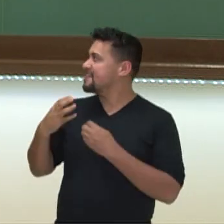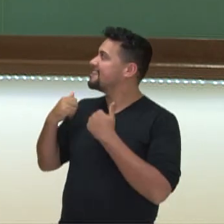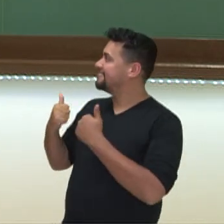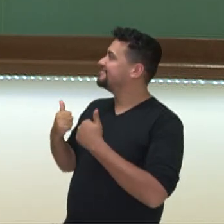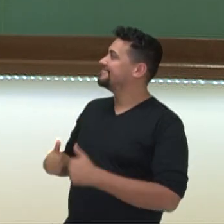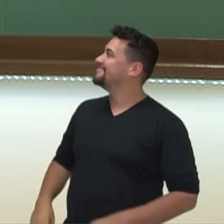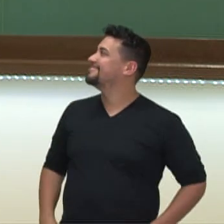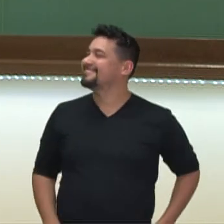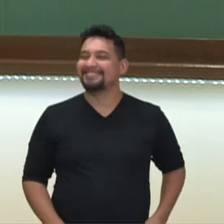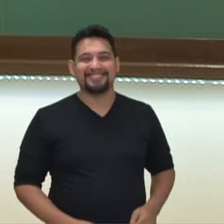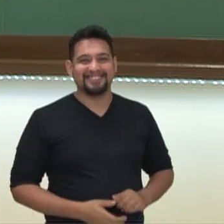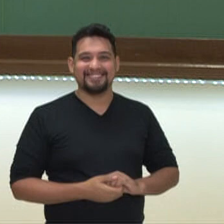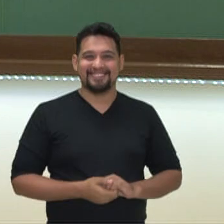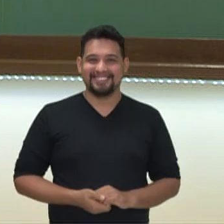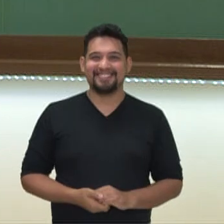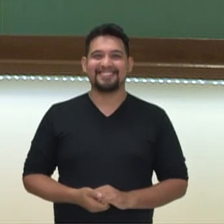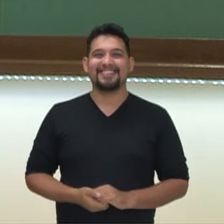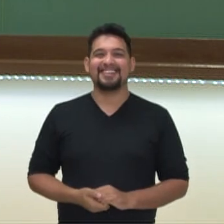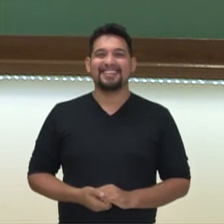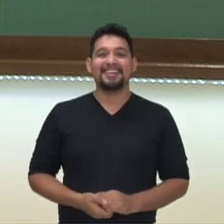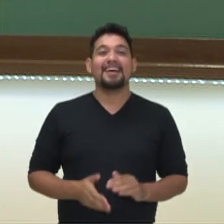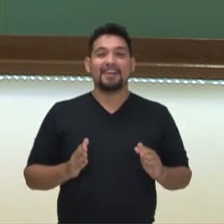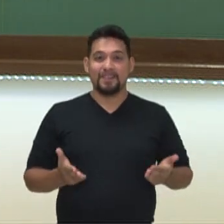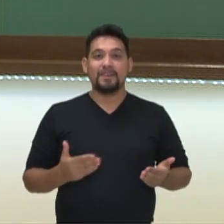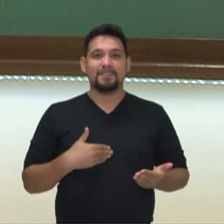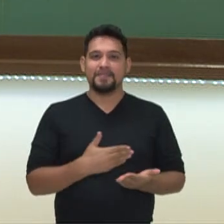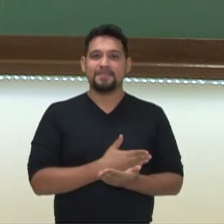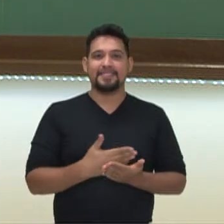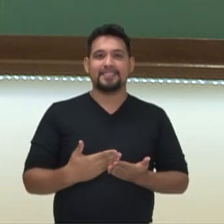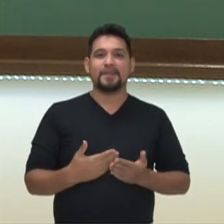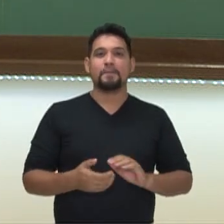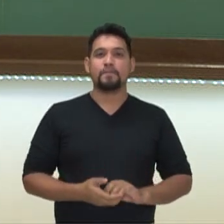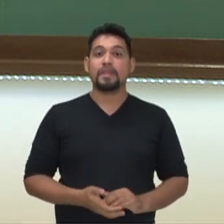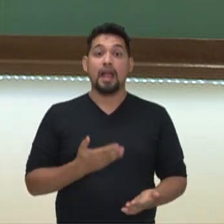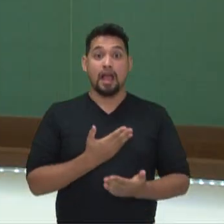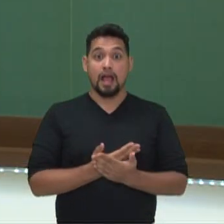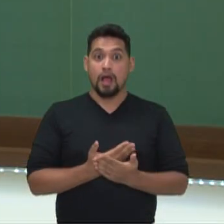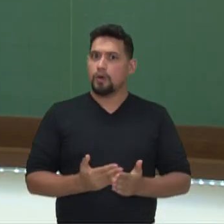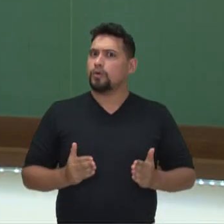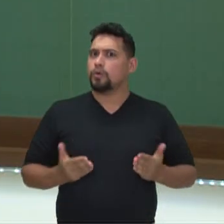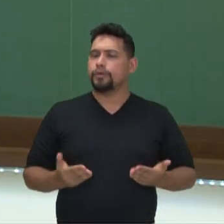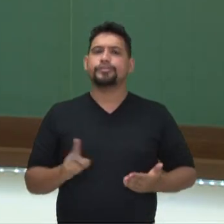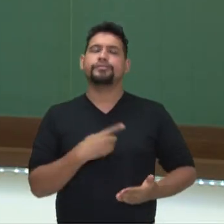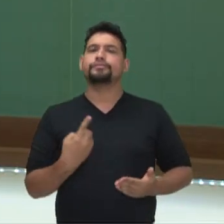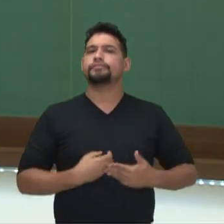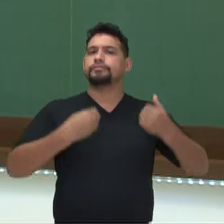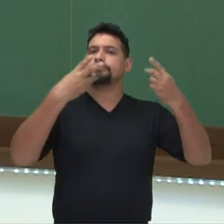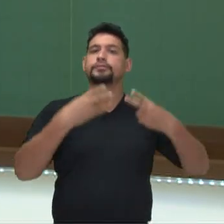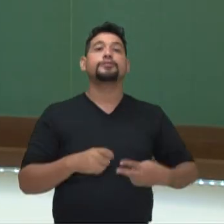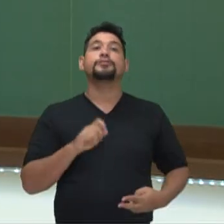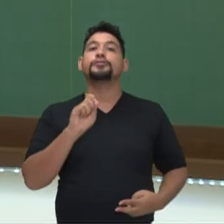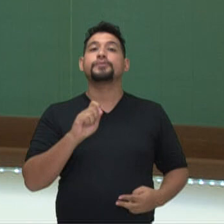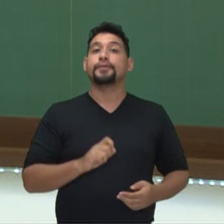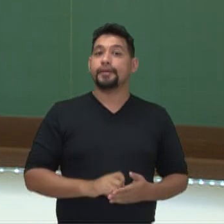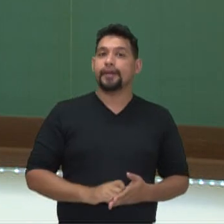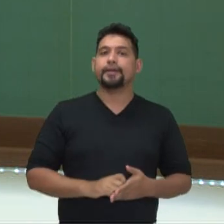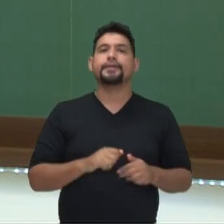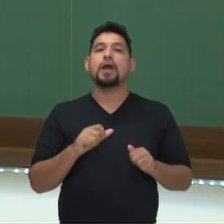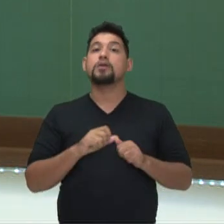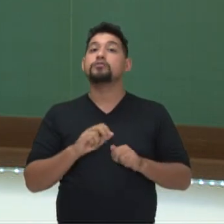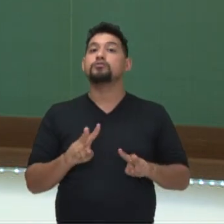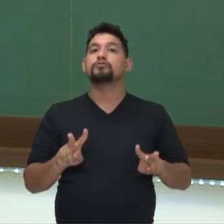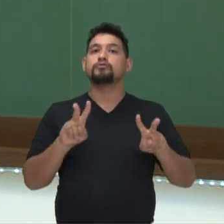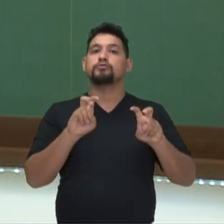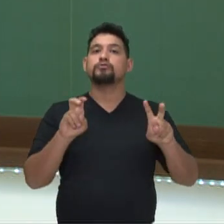Kelvin? Tudo bem. Vamos lá então? Na aula de hoje vamos falar sobre as propriedades de